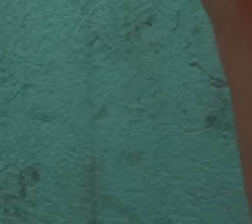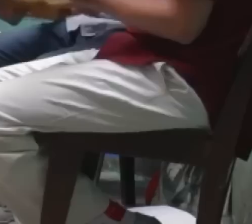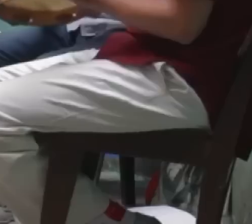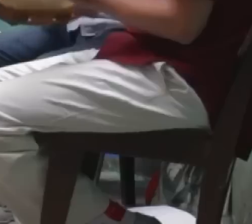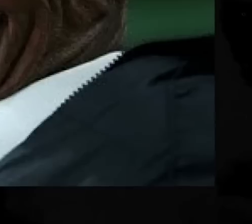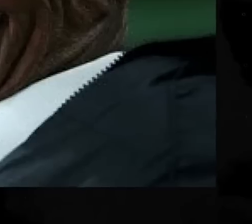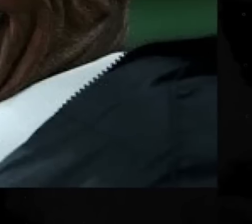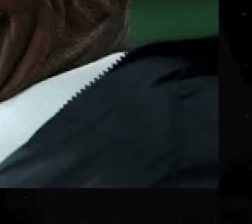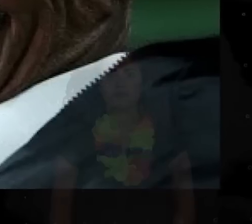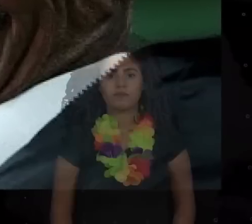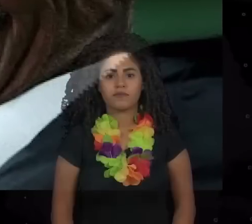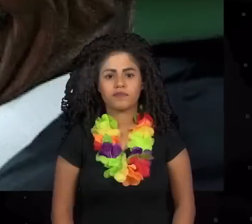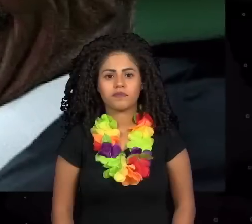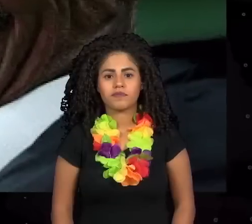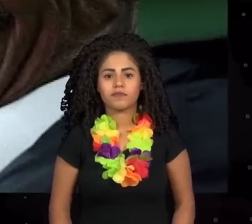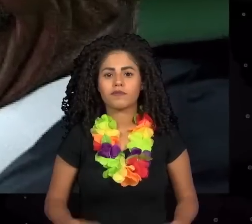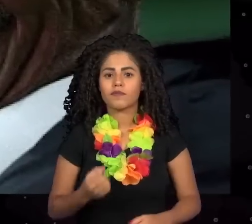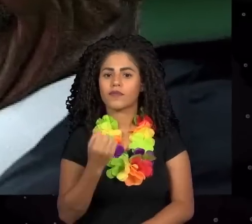Ele fundou em